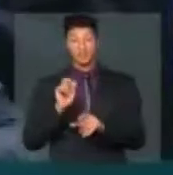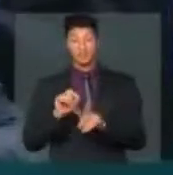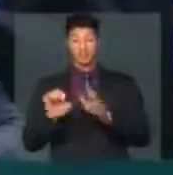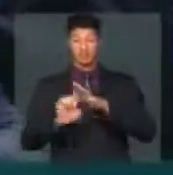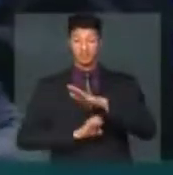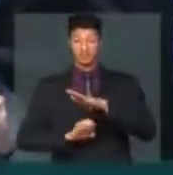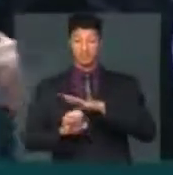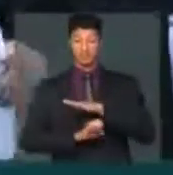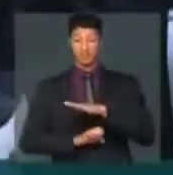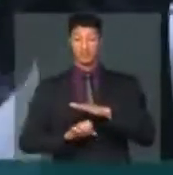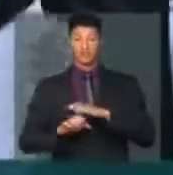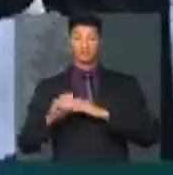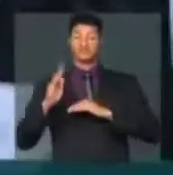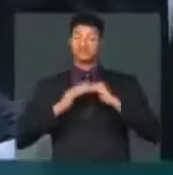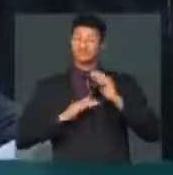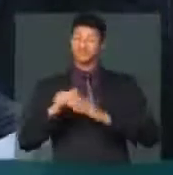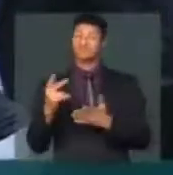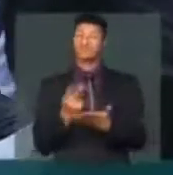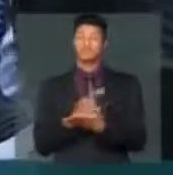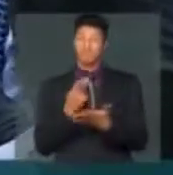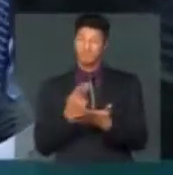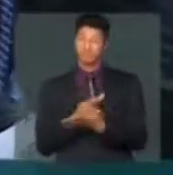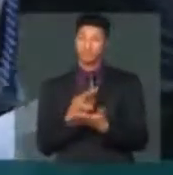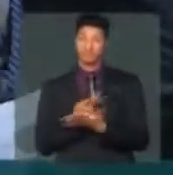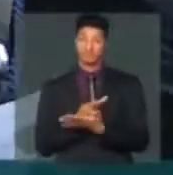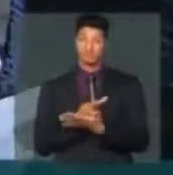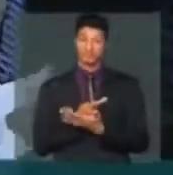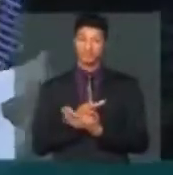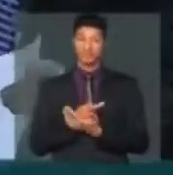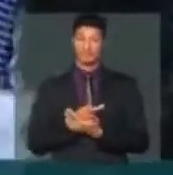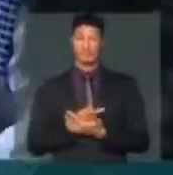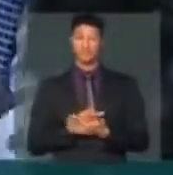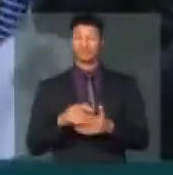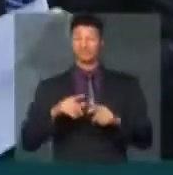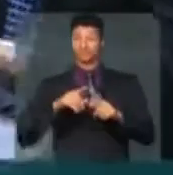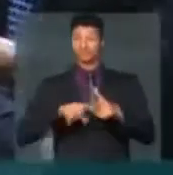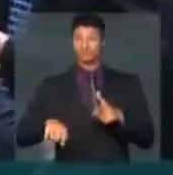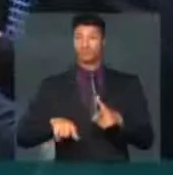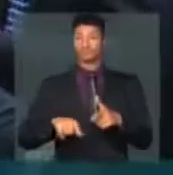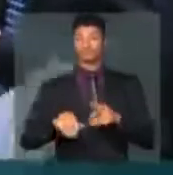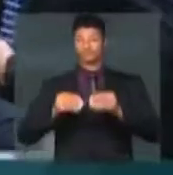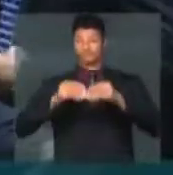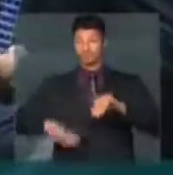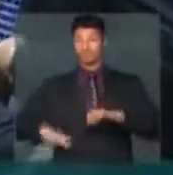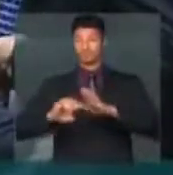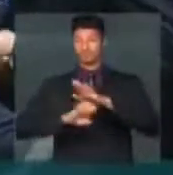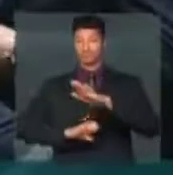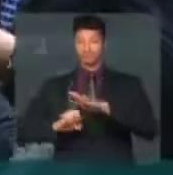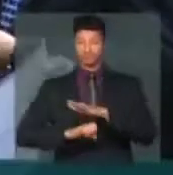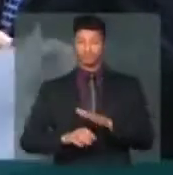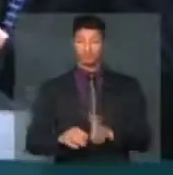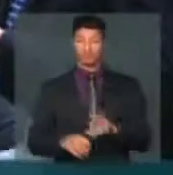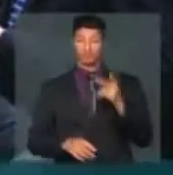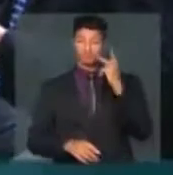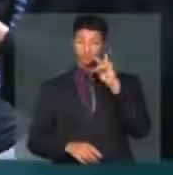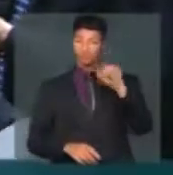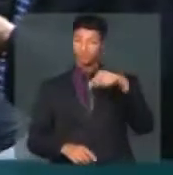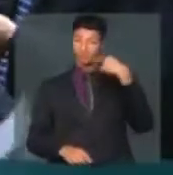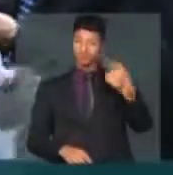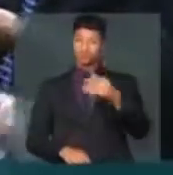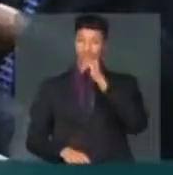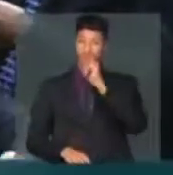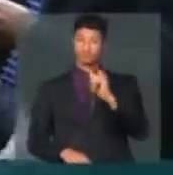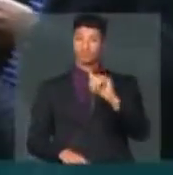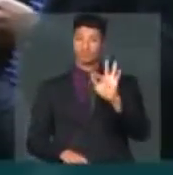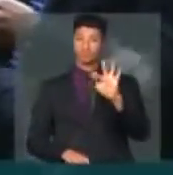as empresas praticam irregularidades. Elas dividem e desmembram empresas para depois dizer